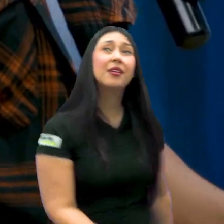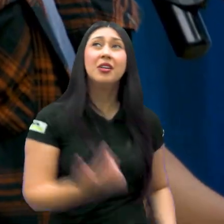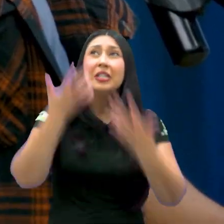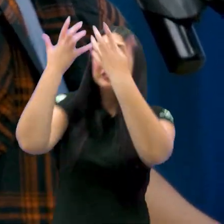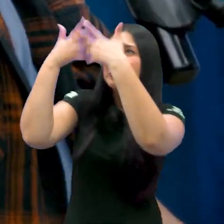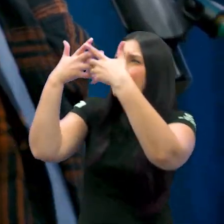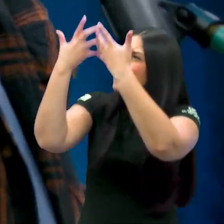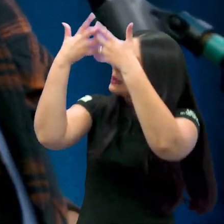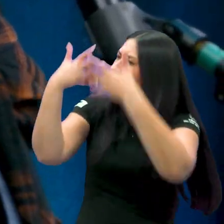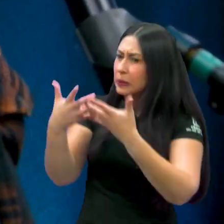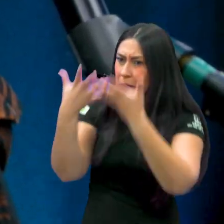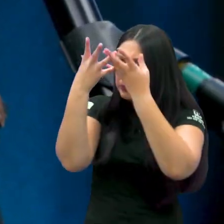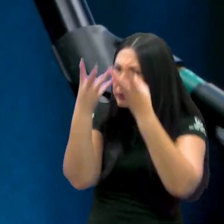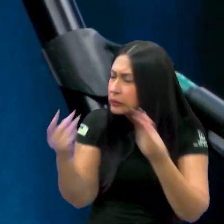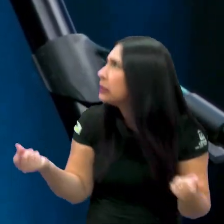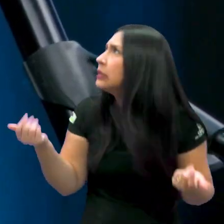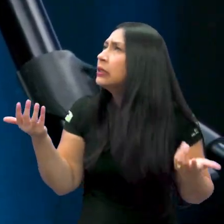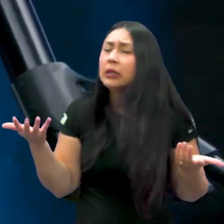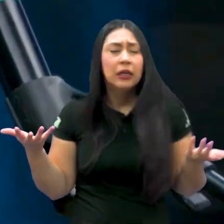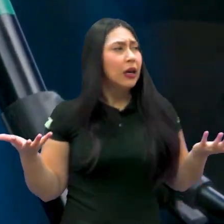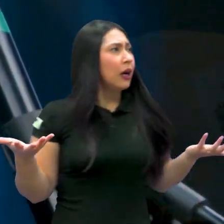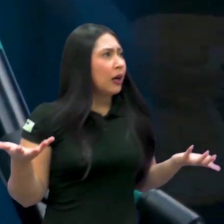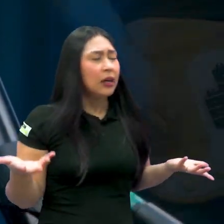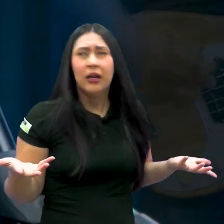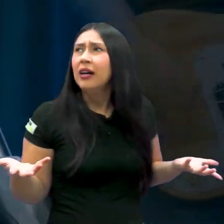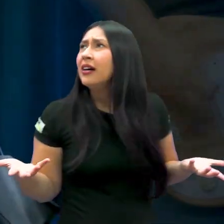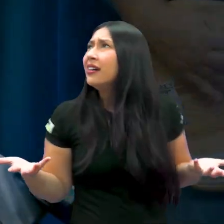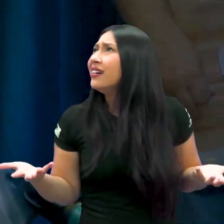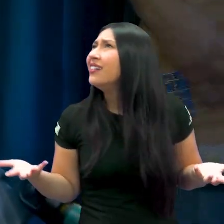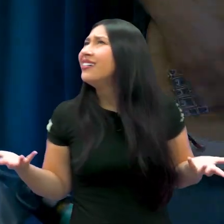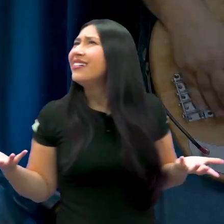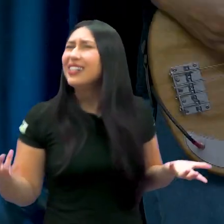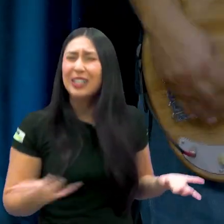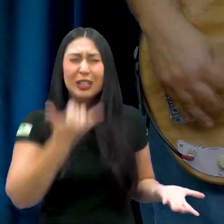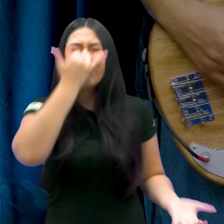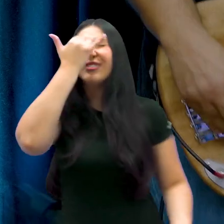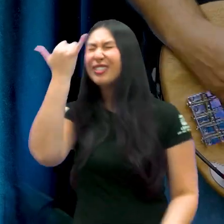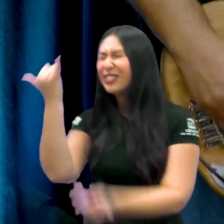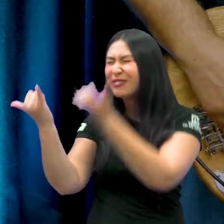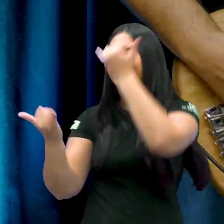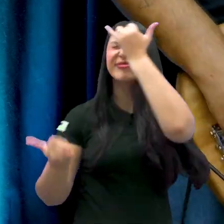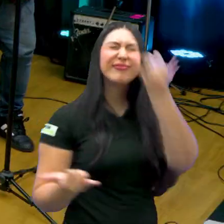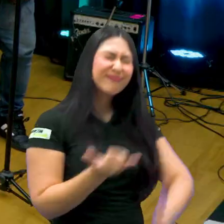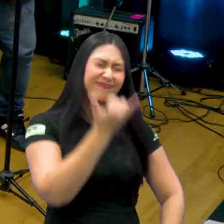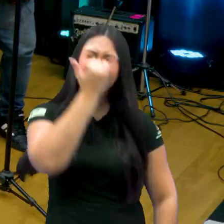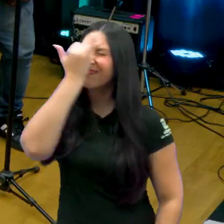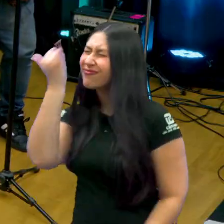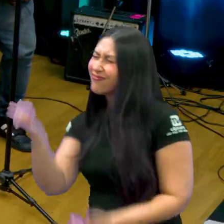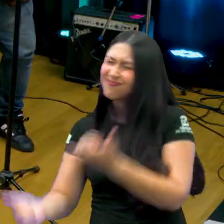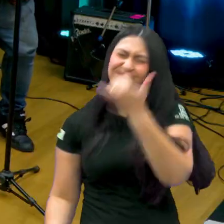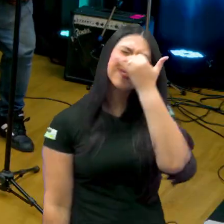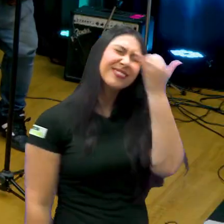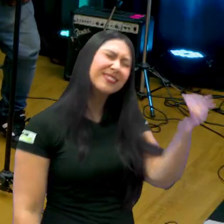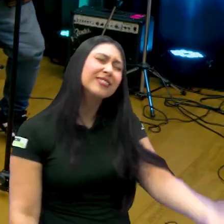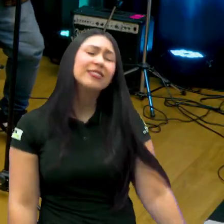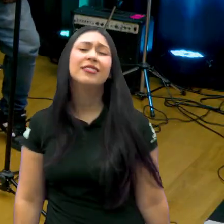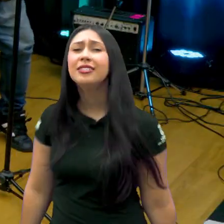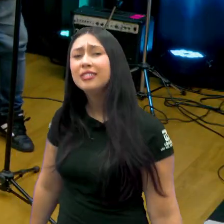Minha razão perdeu de novo. Eu coleciono frustrações,